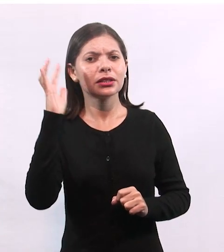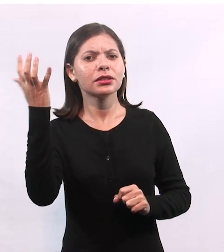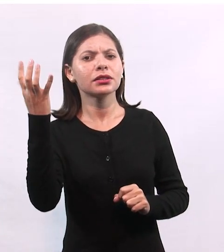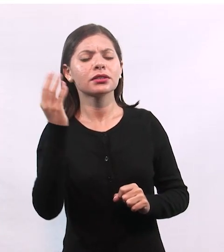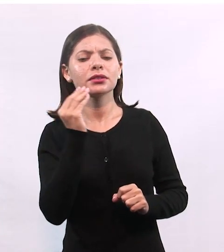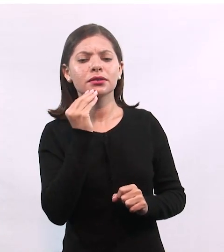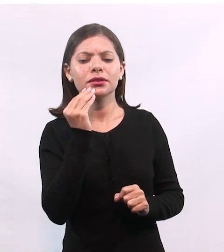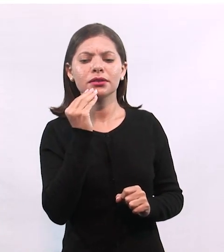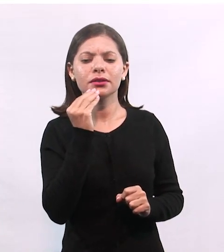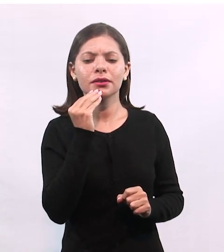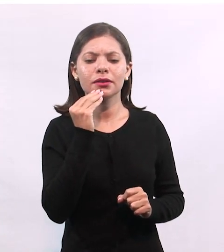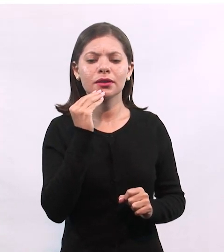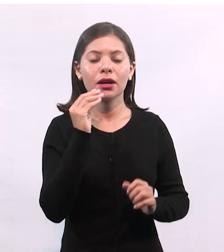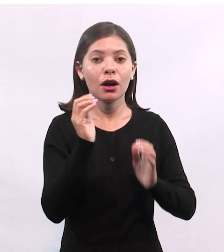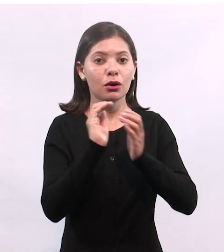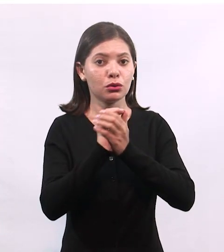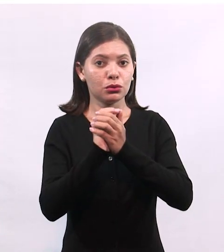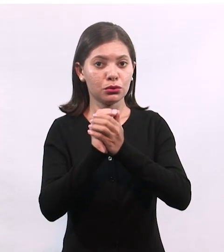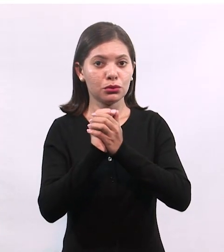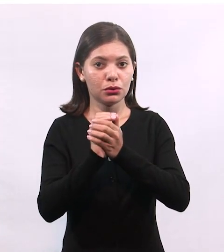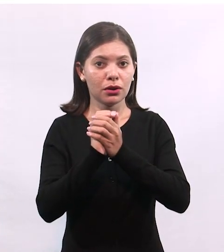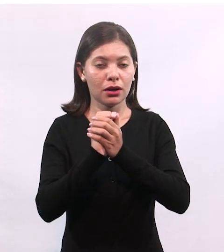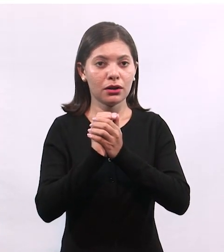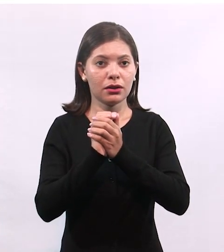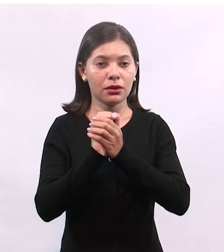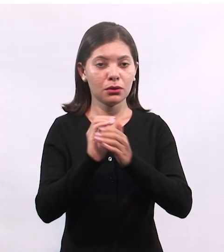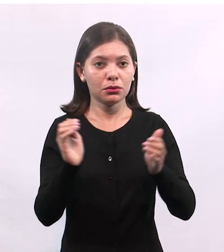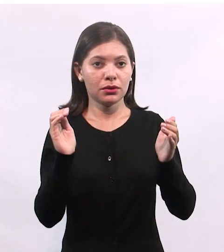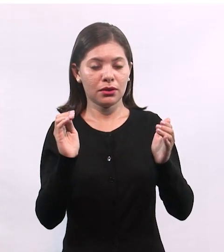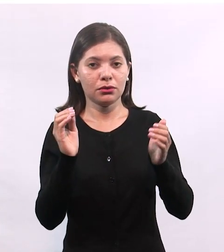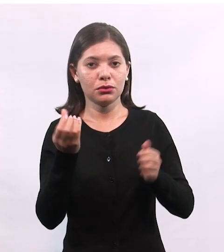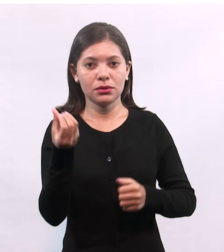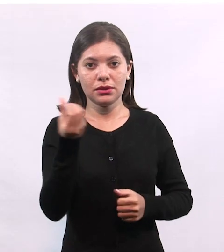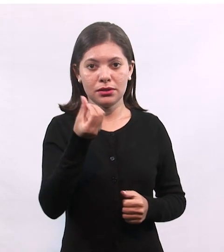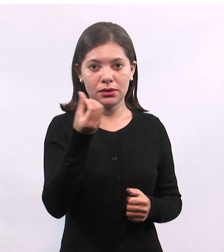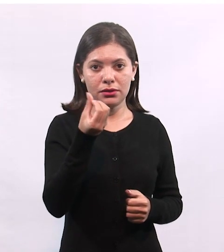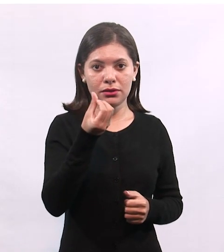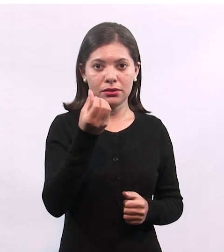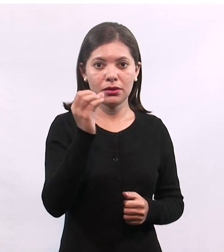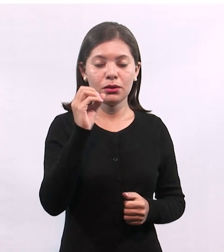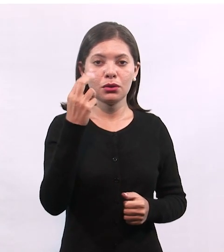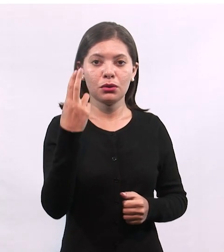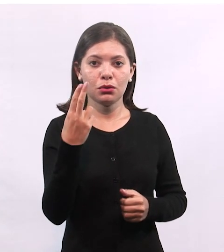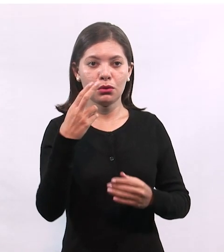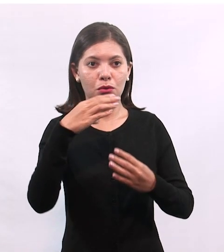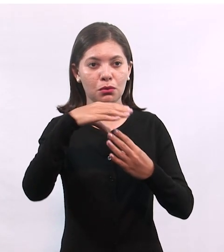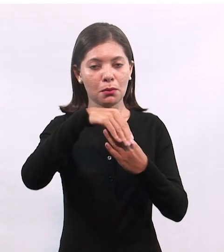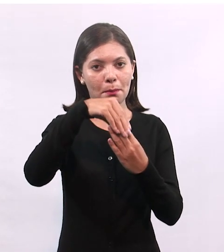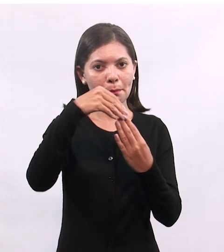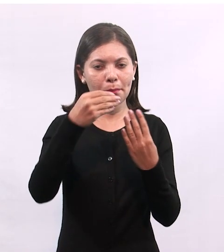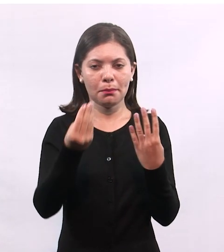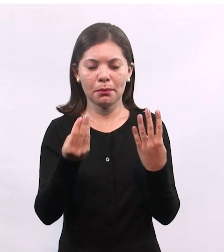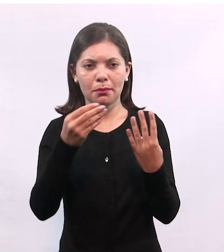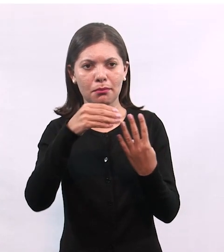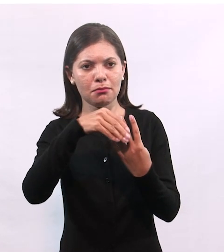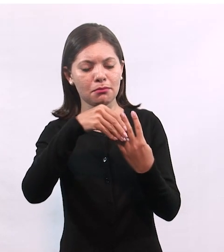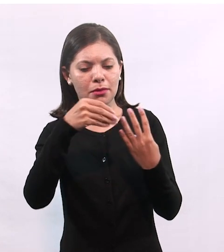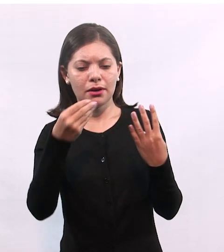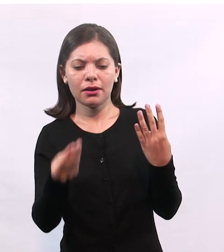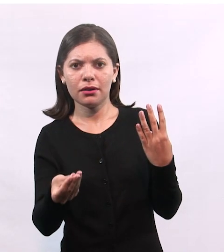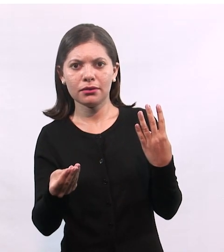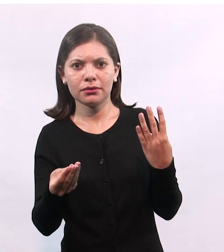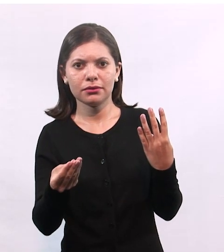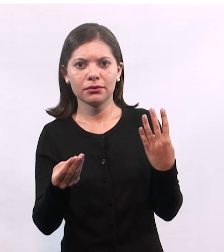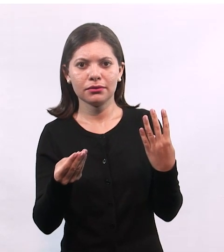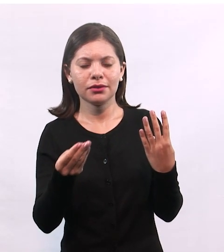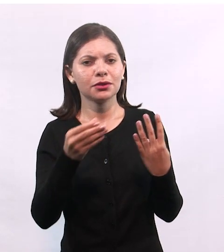acontecer ao jogar um dado saiu o número 6 ou ainda se eu tenho um baralho completo e eu tirar uma